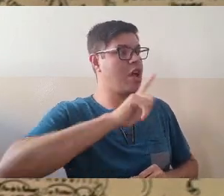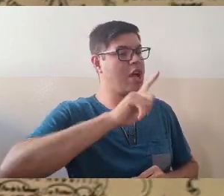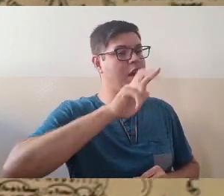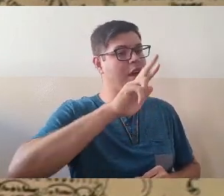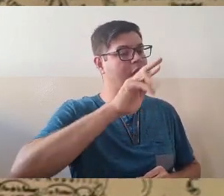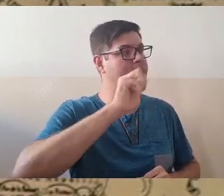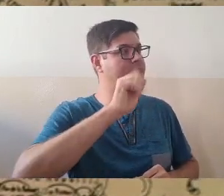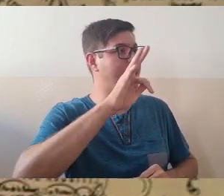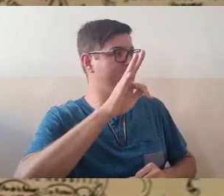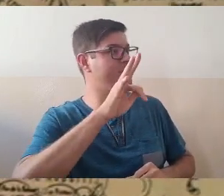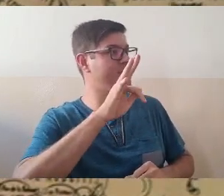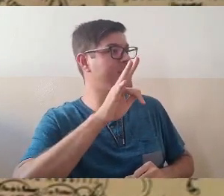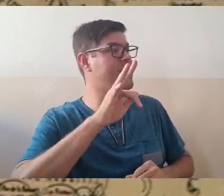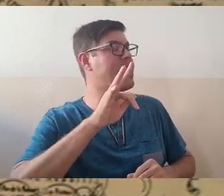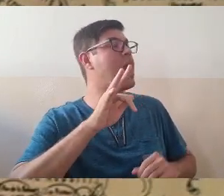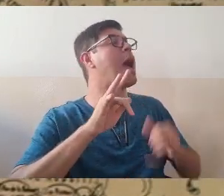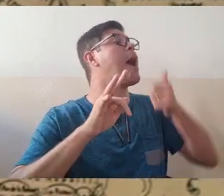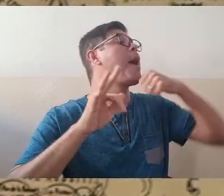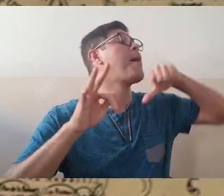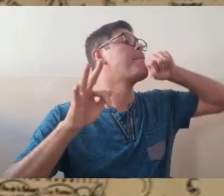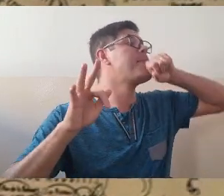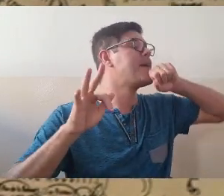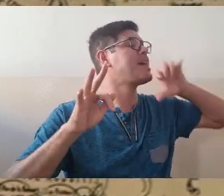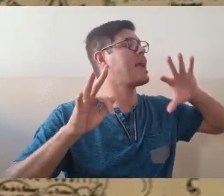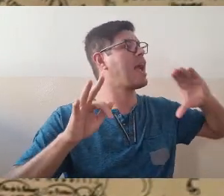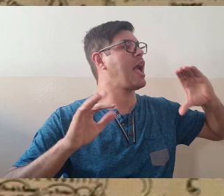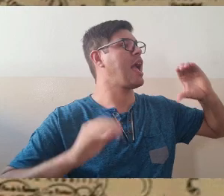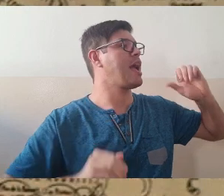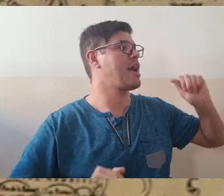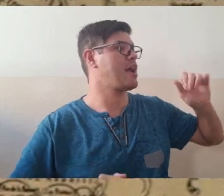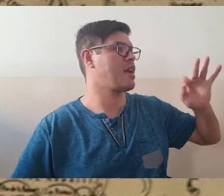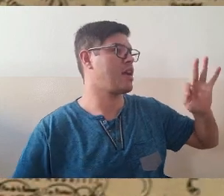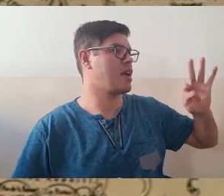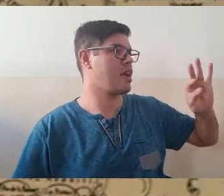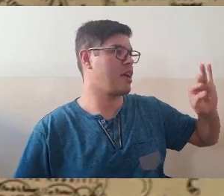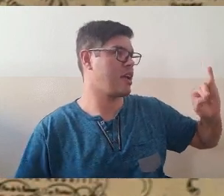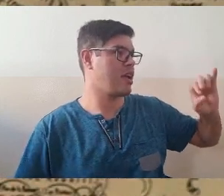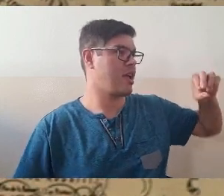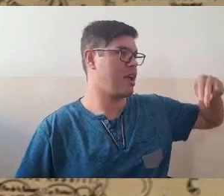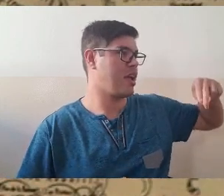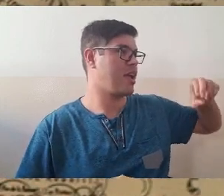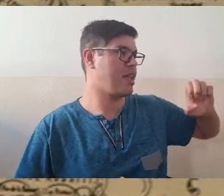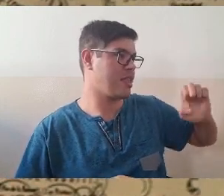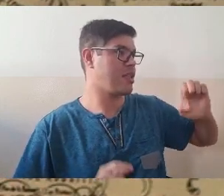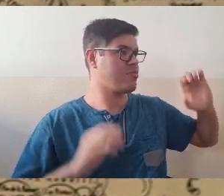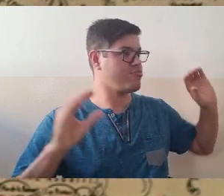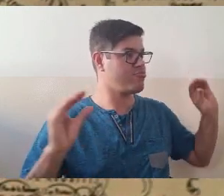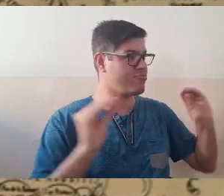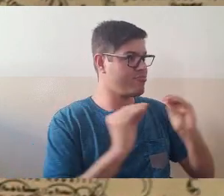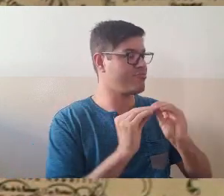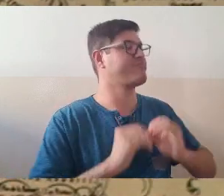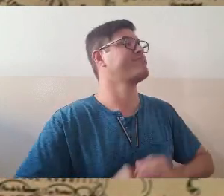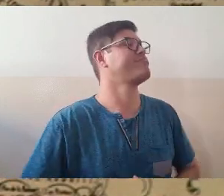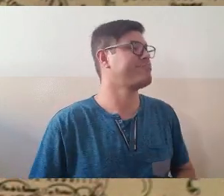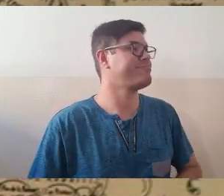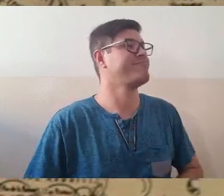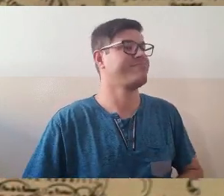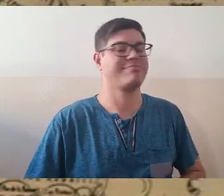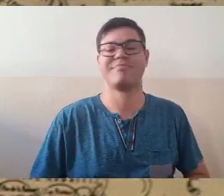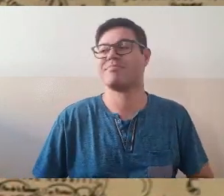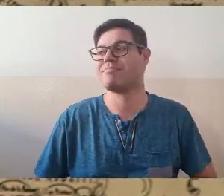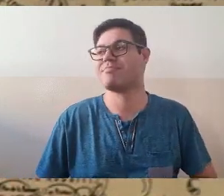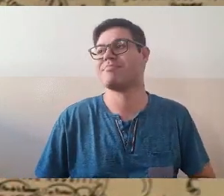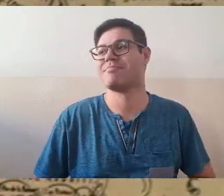lado da minha mãe é Catini. Como é que chama seu pai, então? O Roslávio e a sua mãe? Odete. Odete. Aliás, um beijo para minha mamãe e para o meu